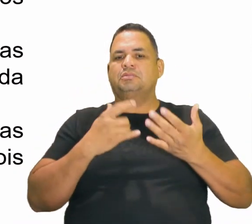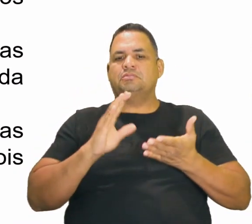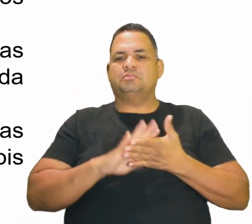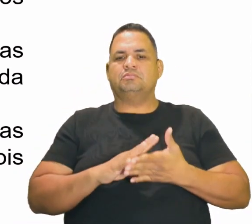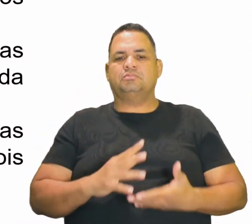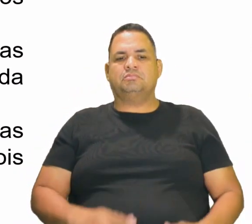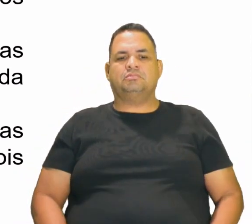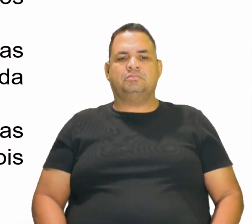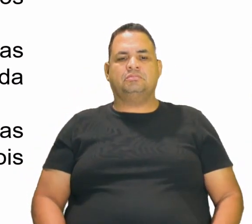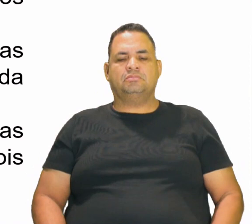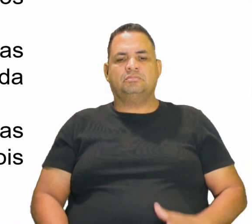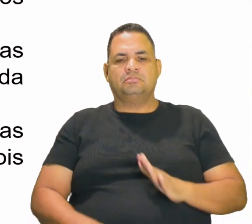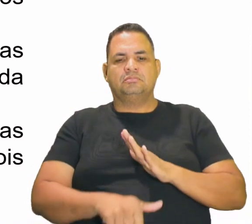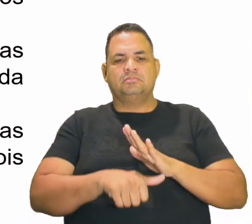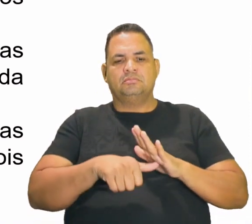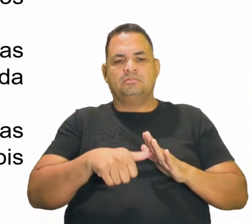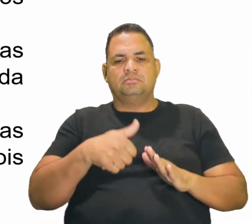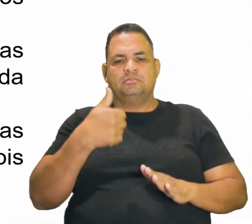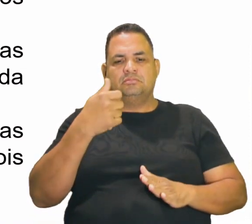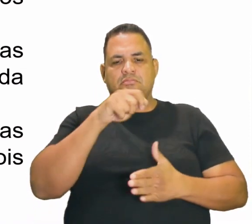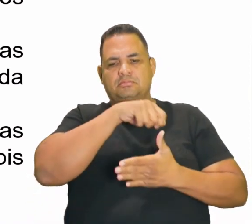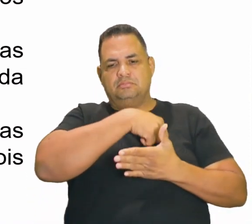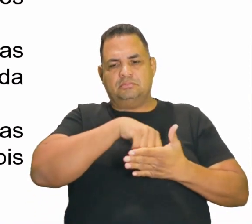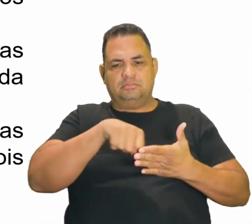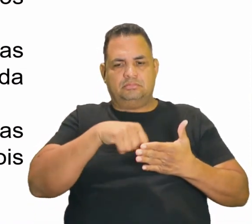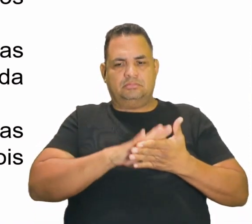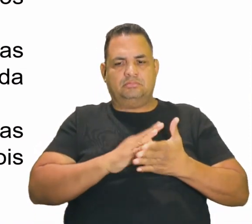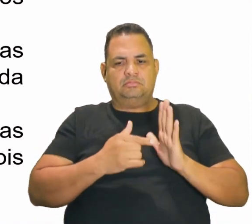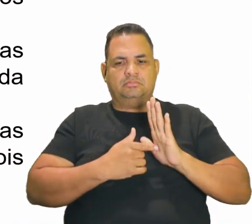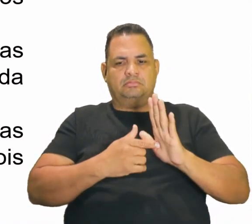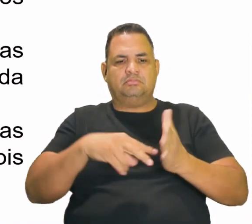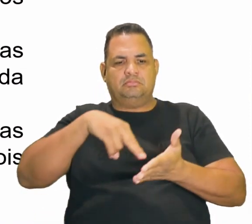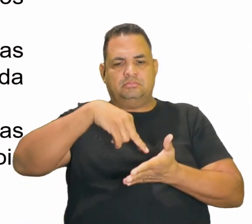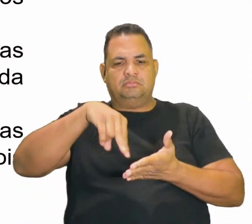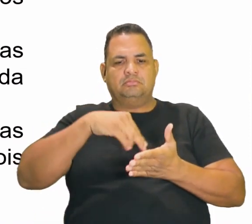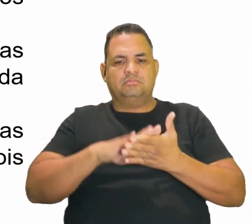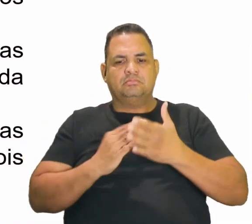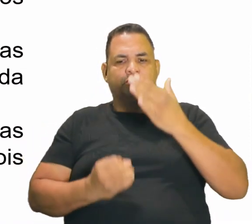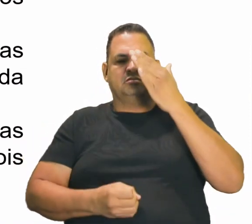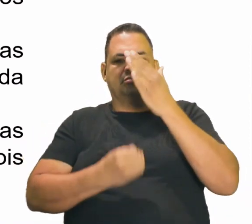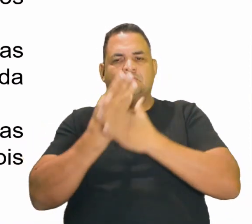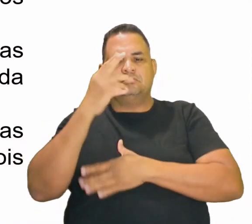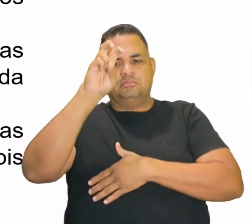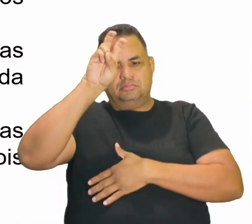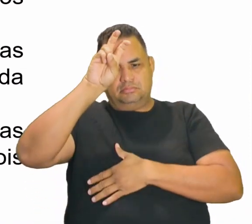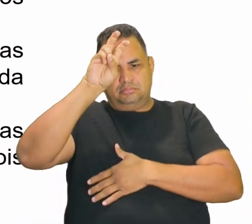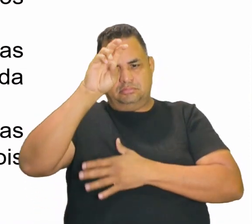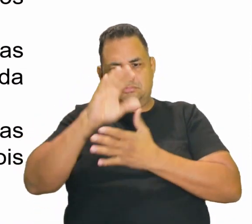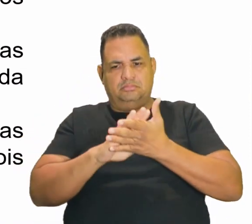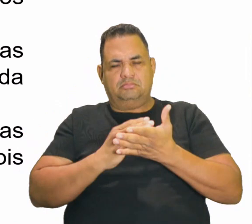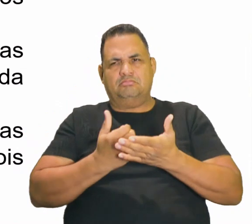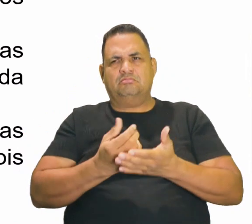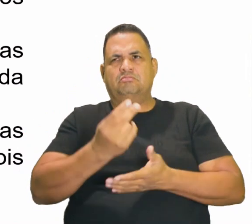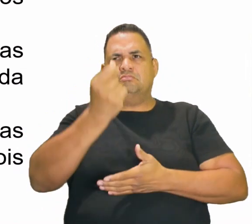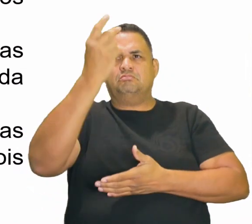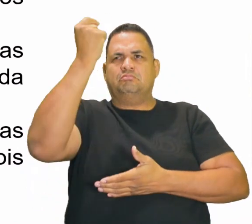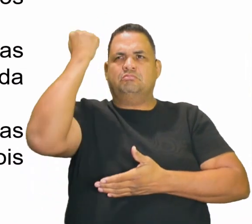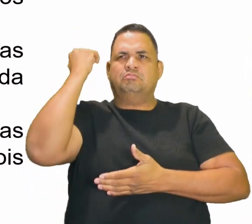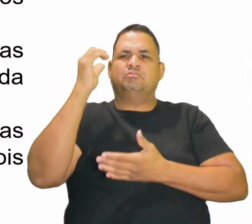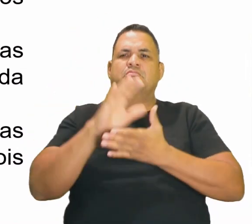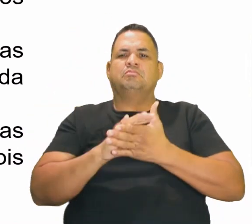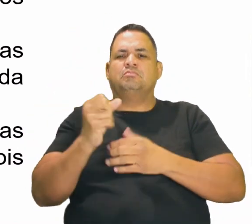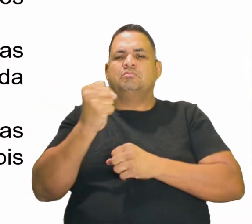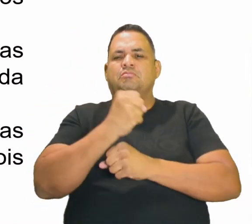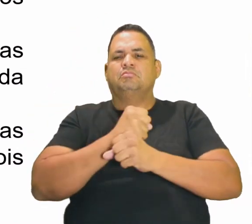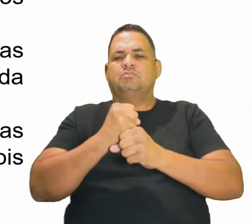os primeiros registros dessas danças mostram que elas surgiram no Egito há dois mil anos antes de Cristo